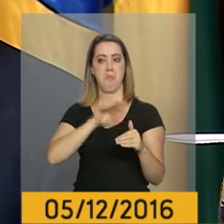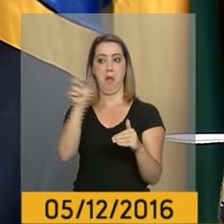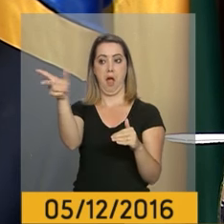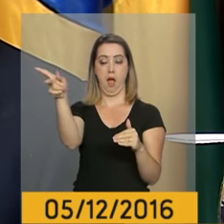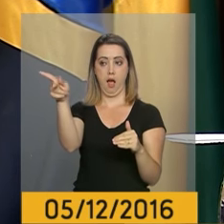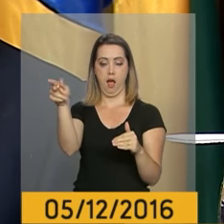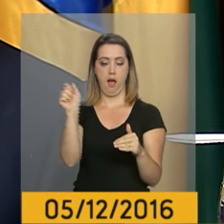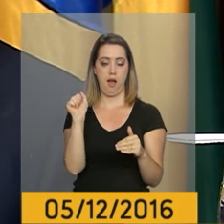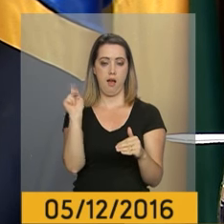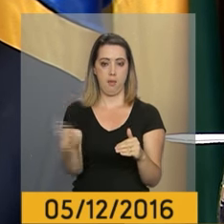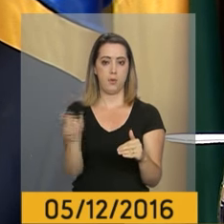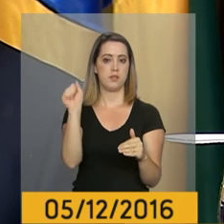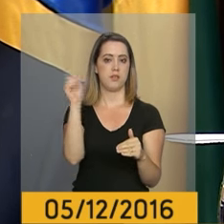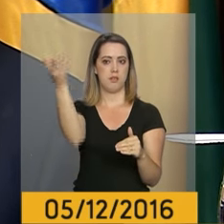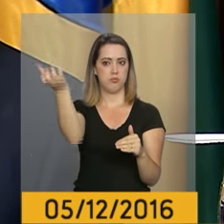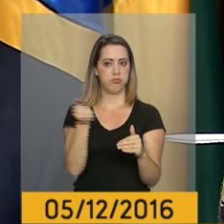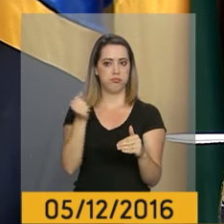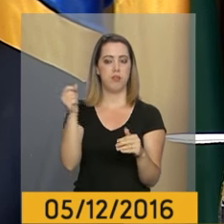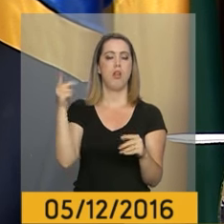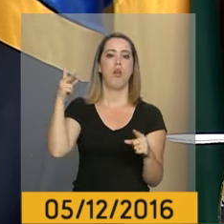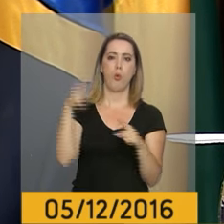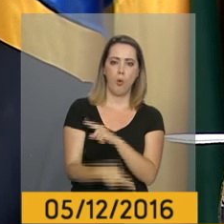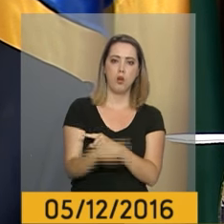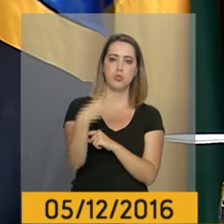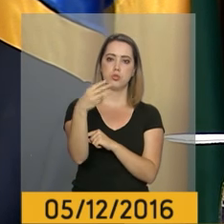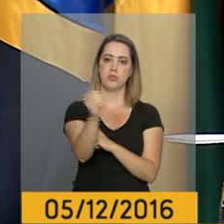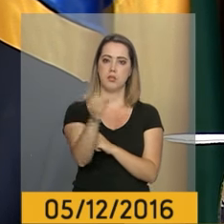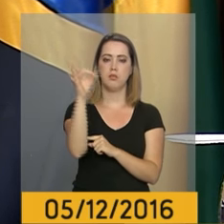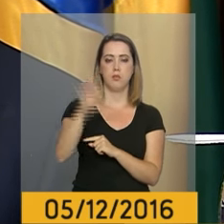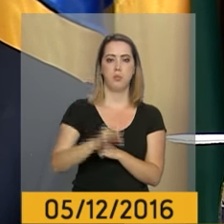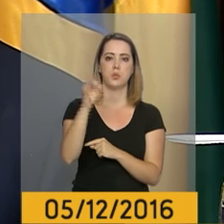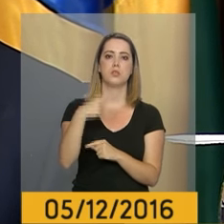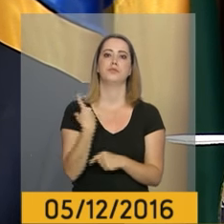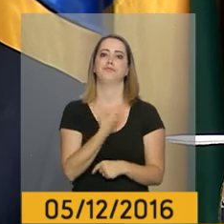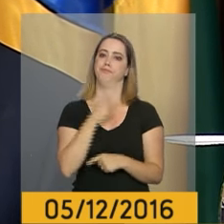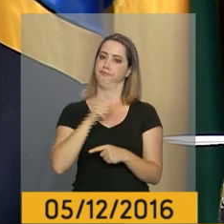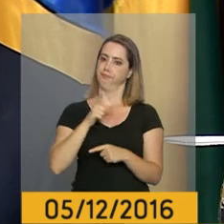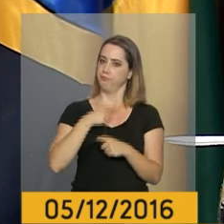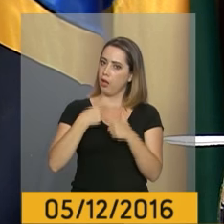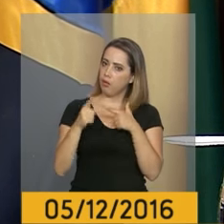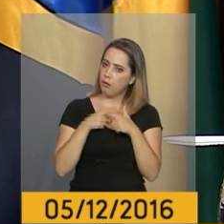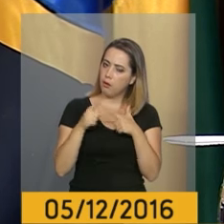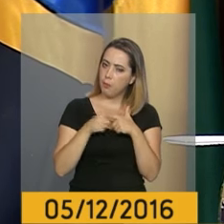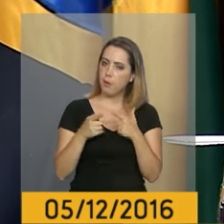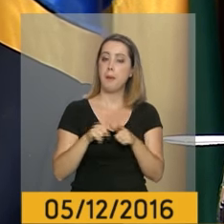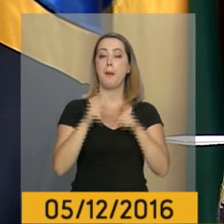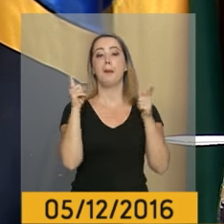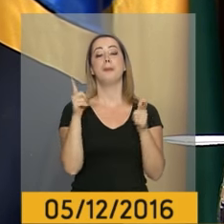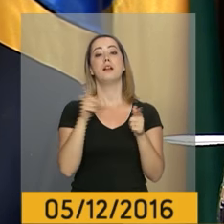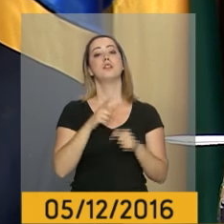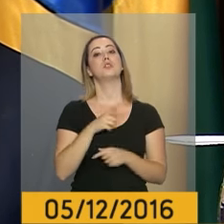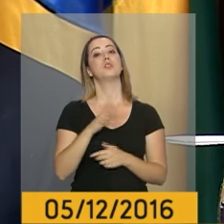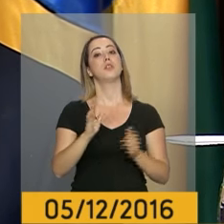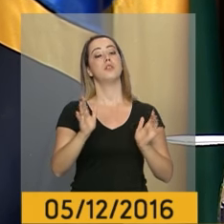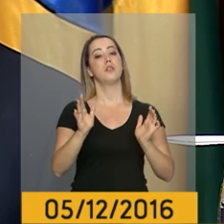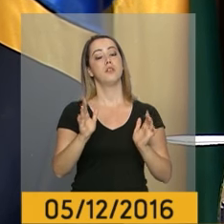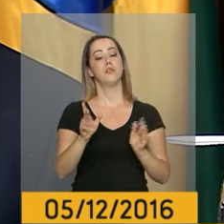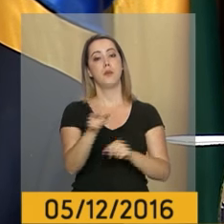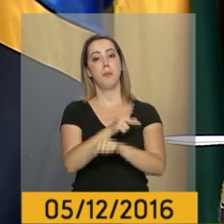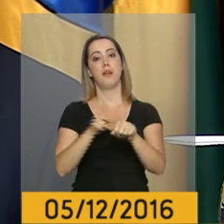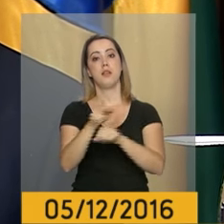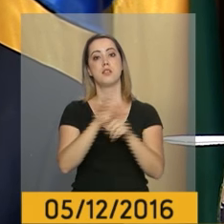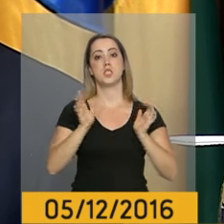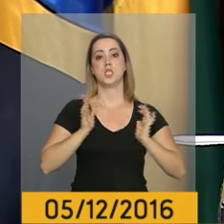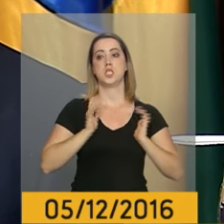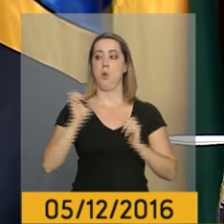de 30%, imagine as dificuldades maiores que nós teríamos. Mas países ricos tiveram que fazer isso na